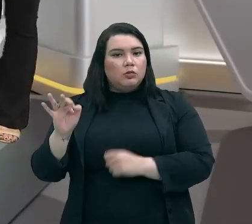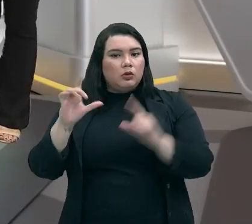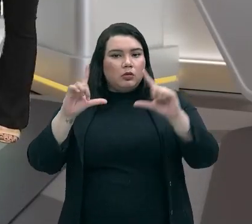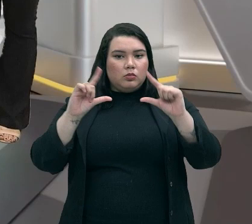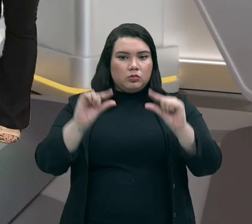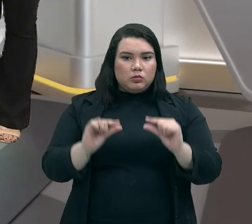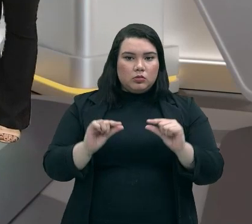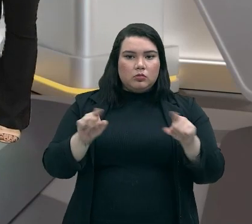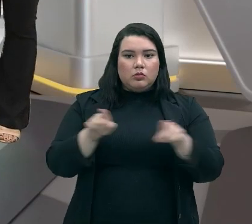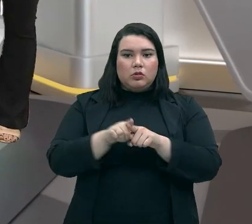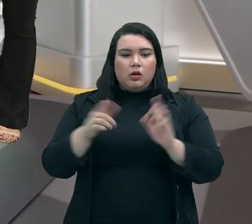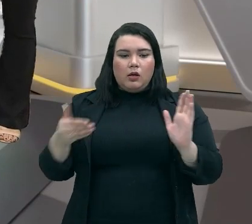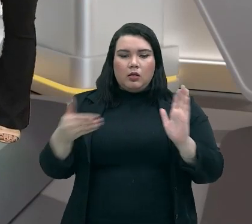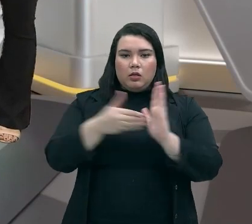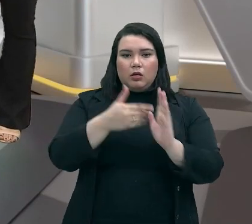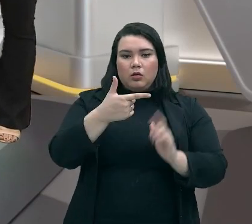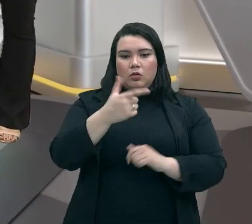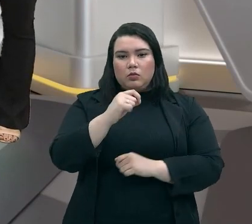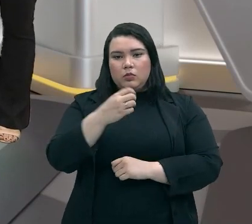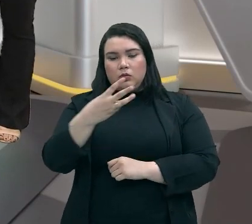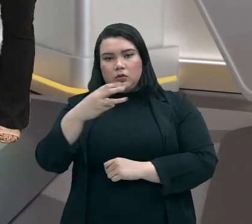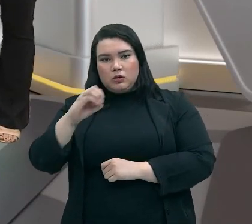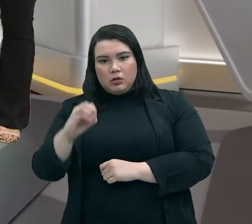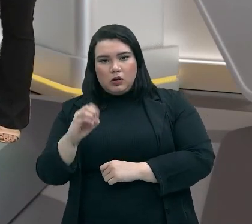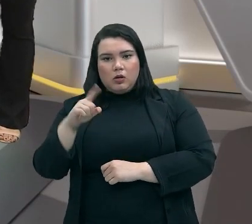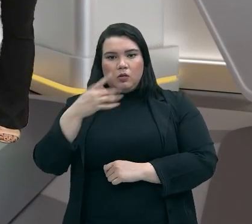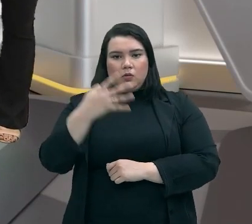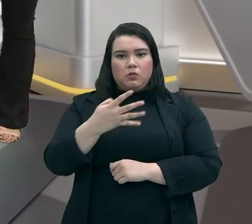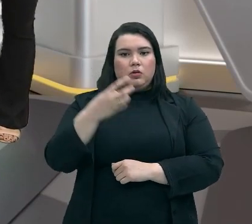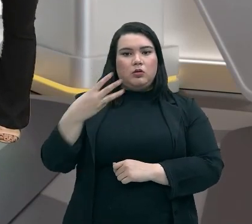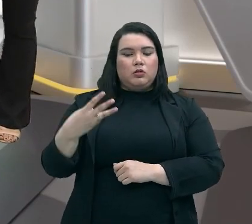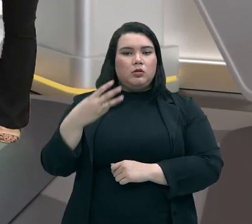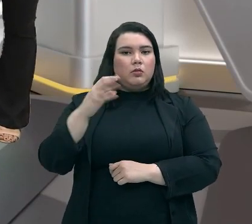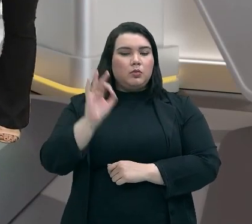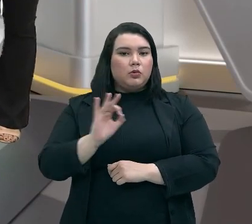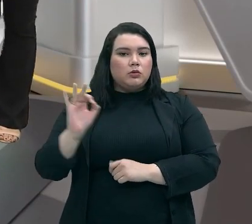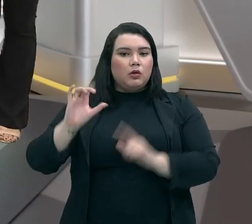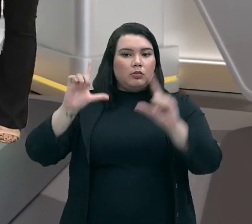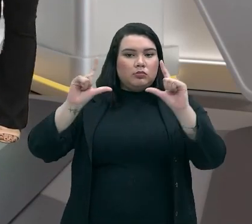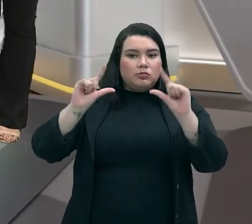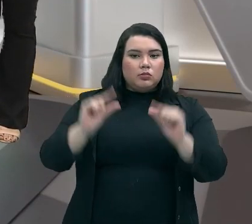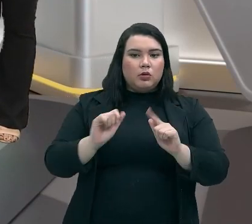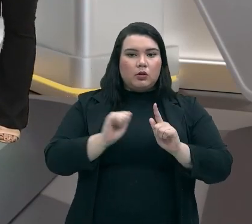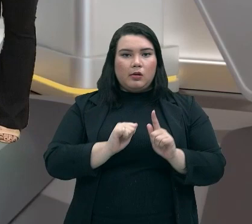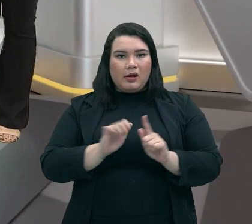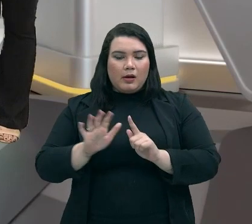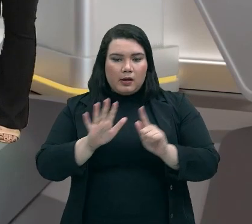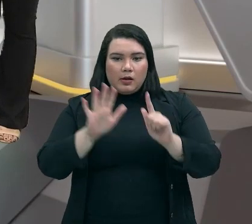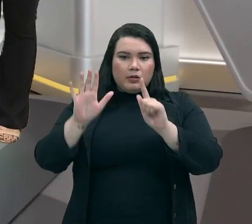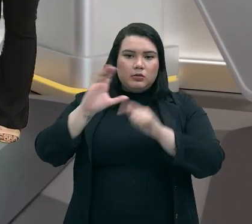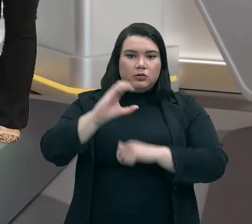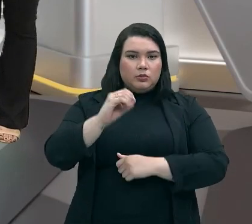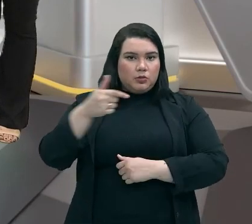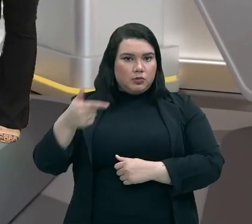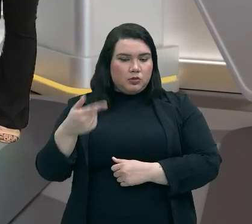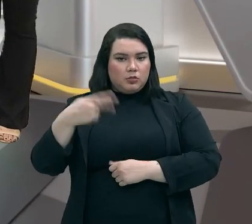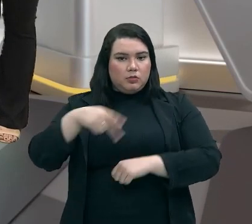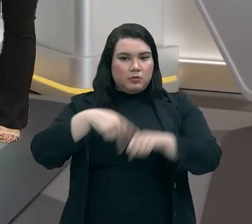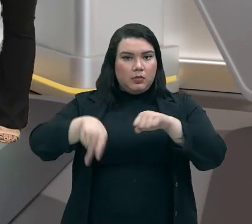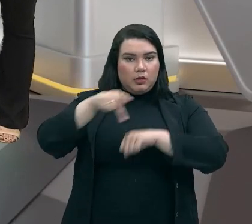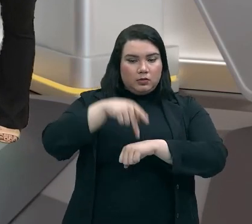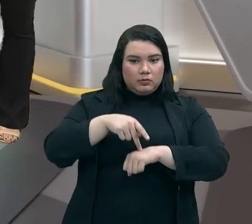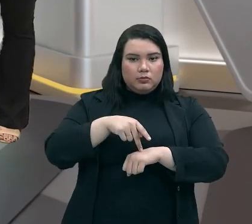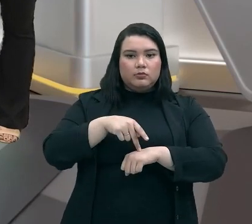e tem até 2030 de 43% reduzir os gases emitidos aqui no nosso país. Então, são